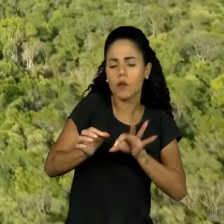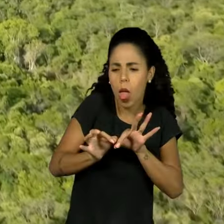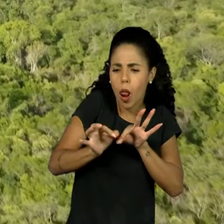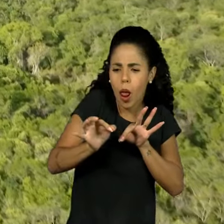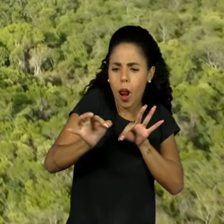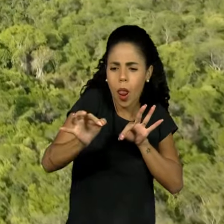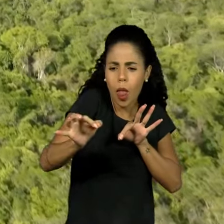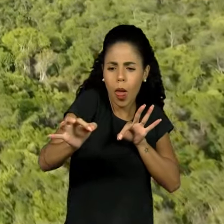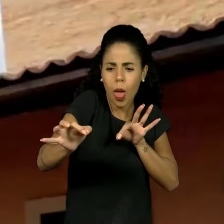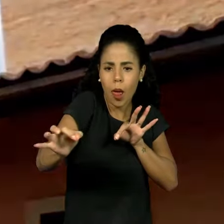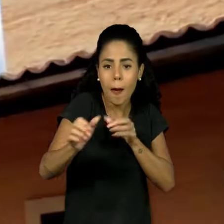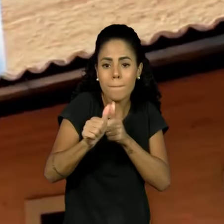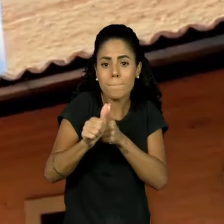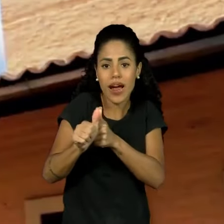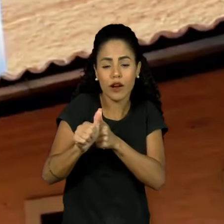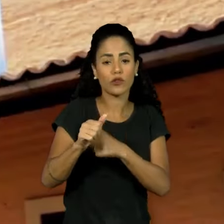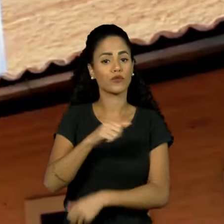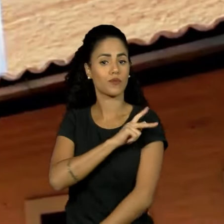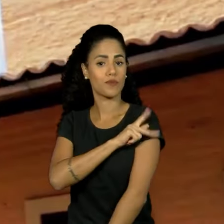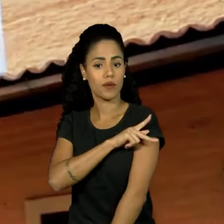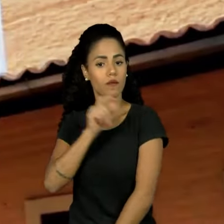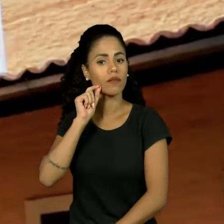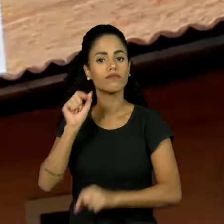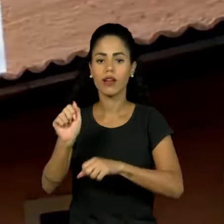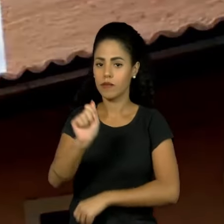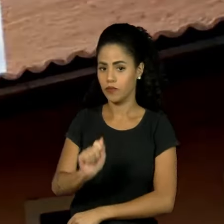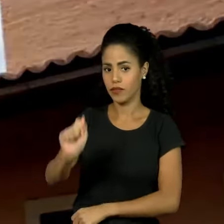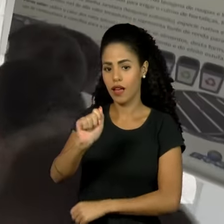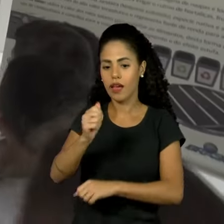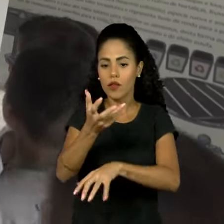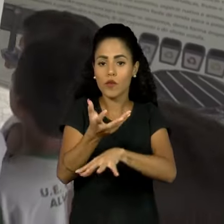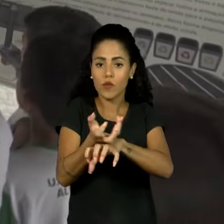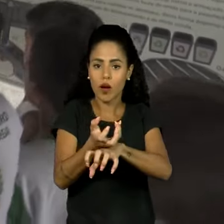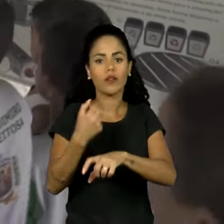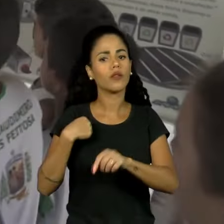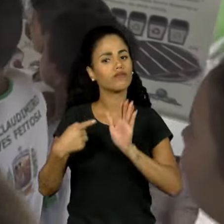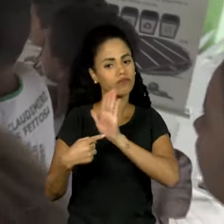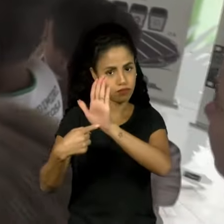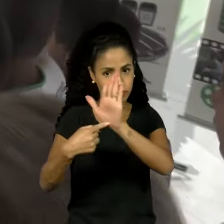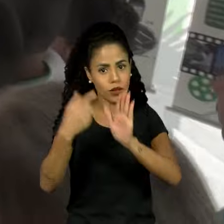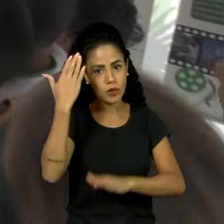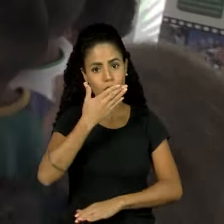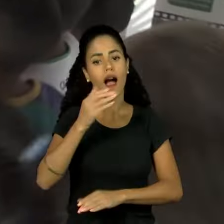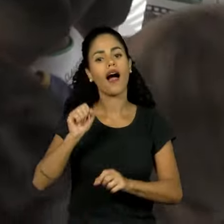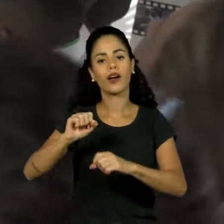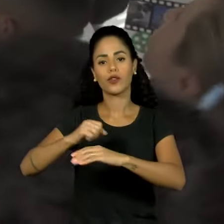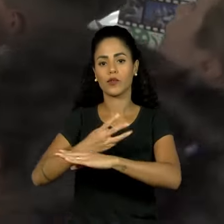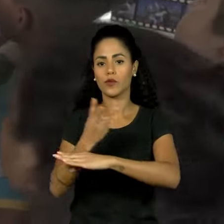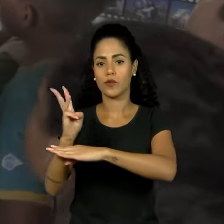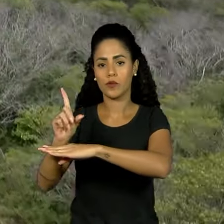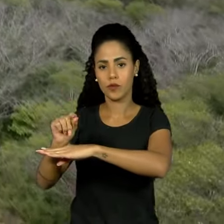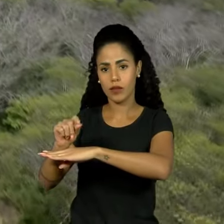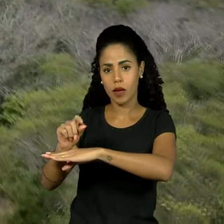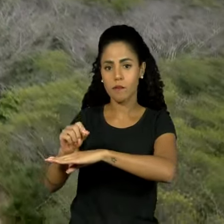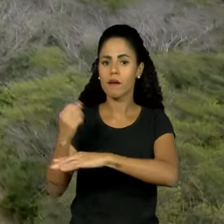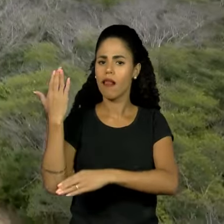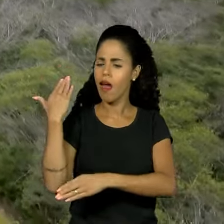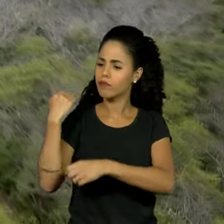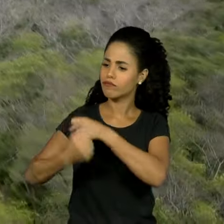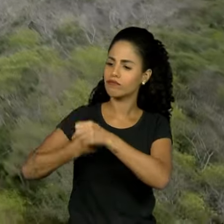divisa com o Piauí. É mantida pela Associação Caatinga e foi reconhecida pelo IBAMA no ano 2000.